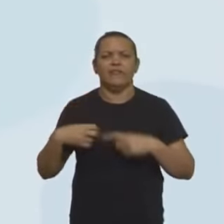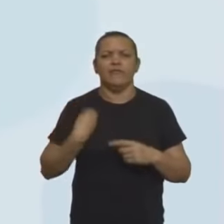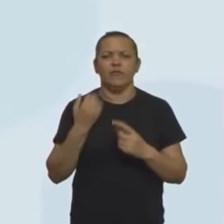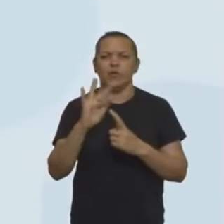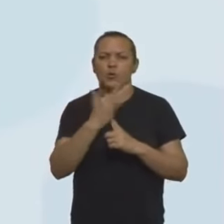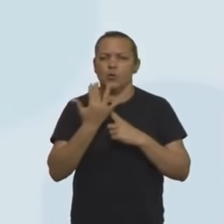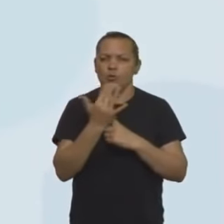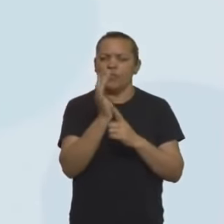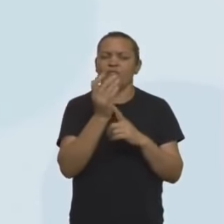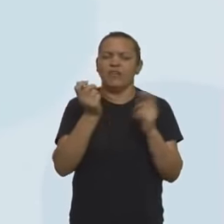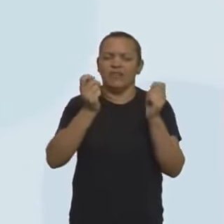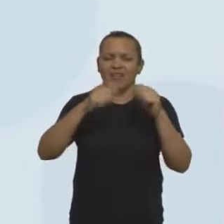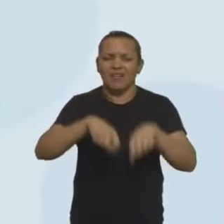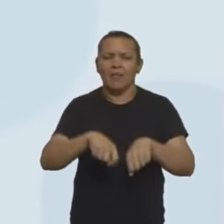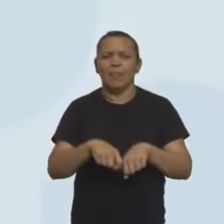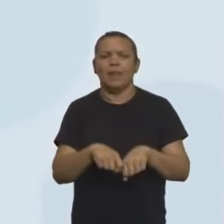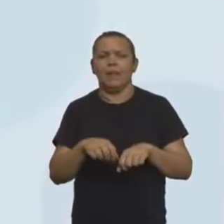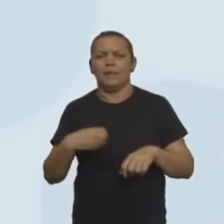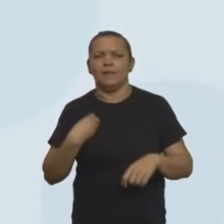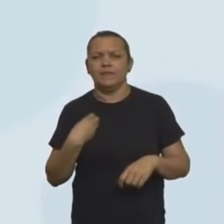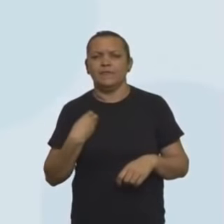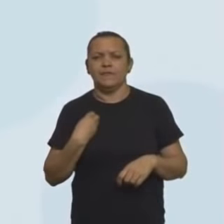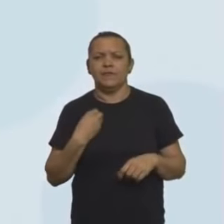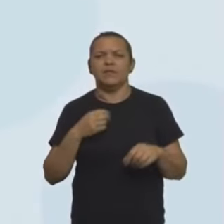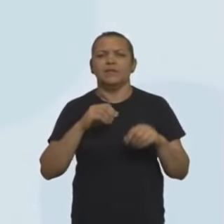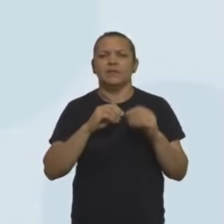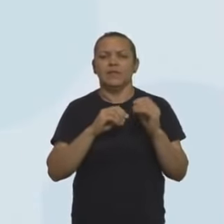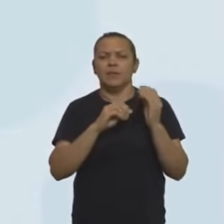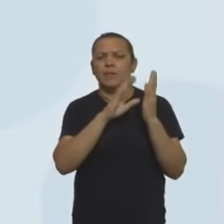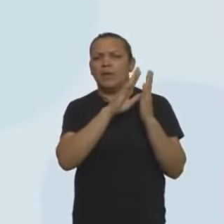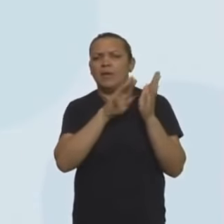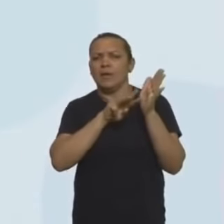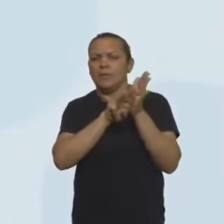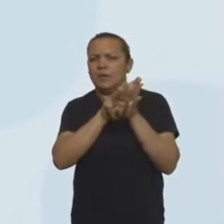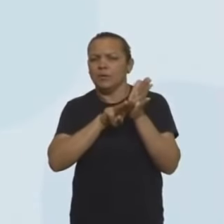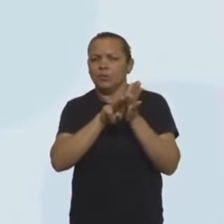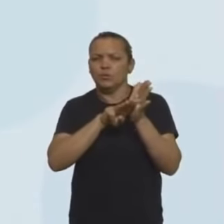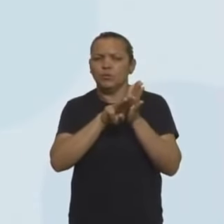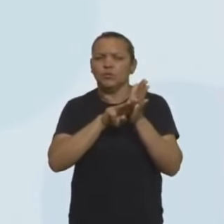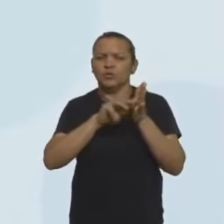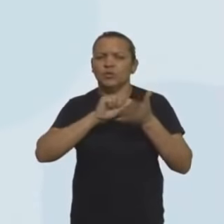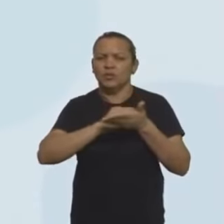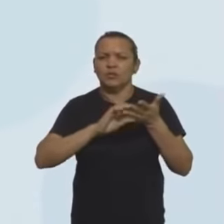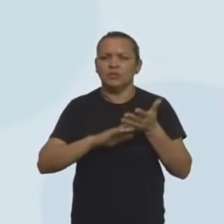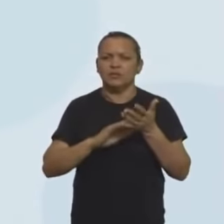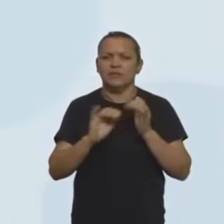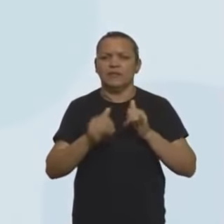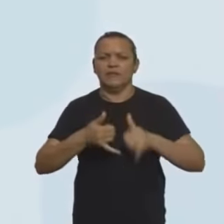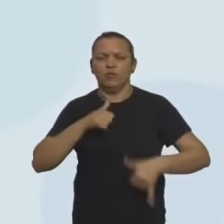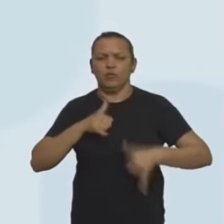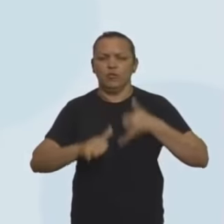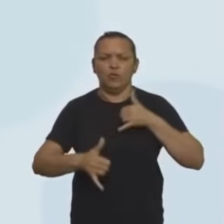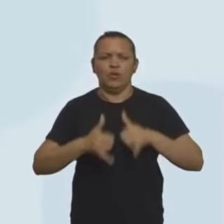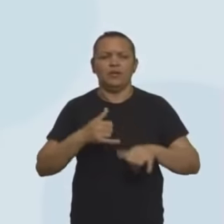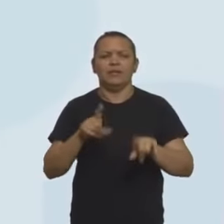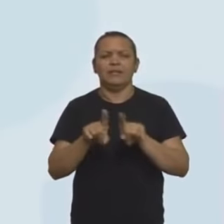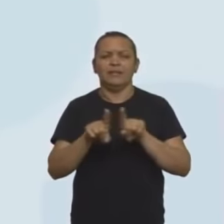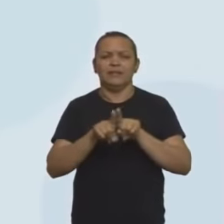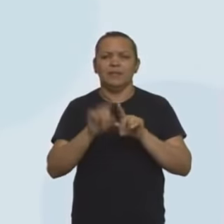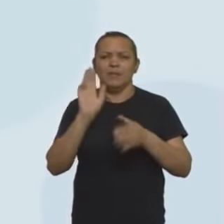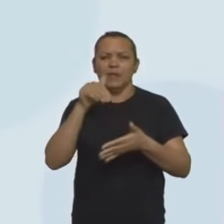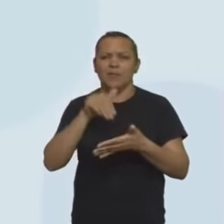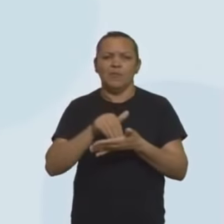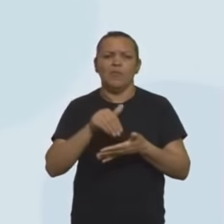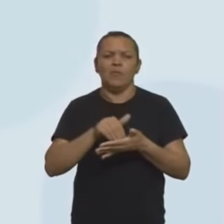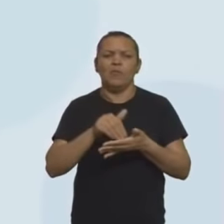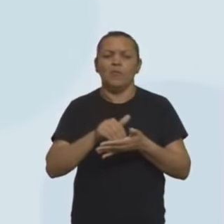para um projeto de vida, as metodologias ativas e ludicidade e, por fim, né, o nosso encontro de hoje,